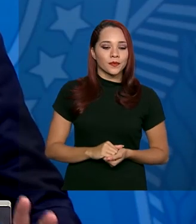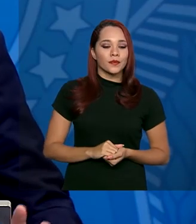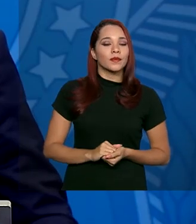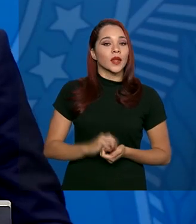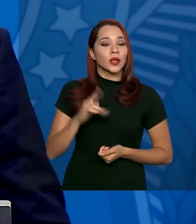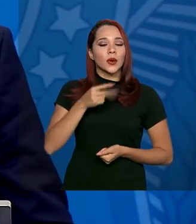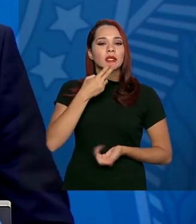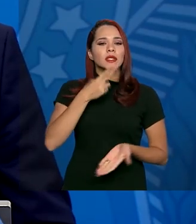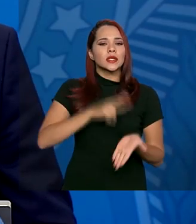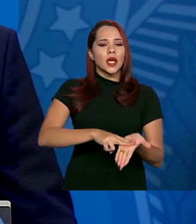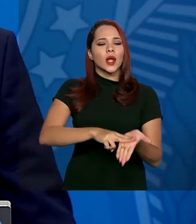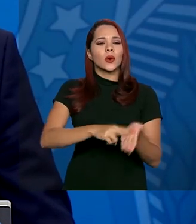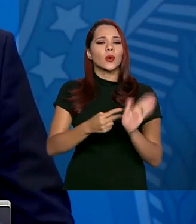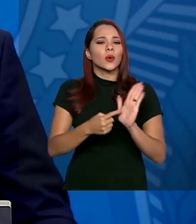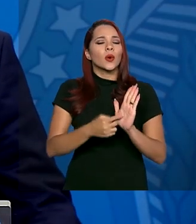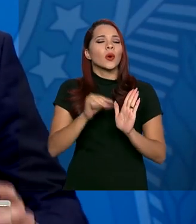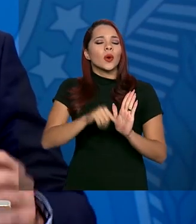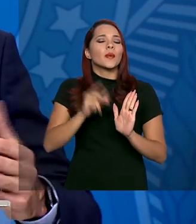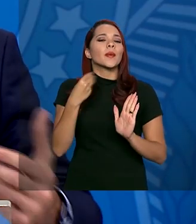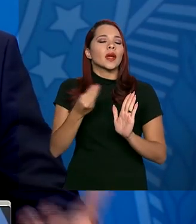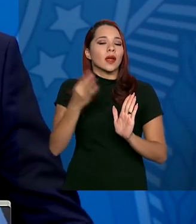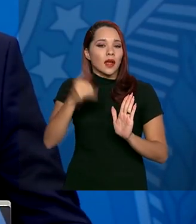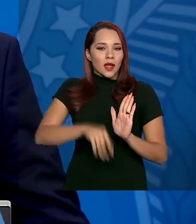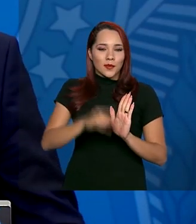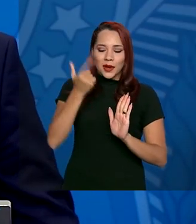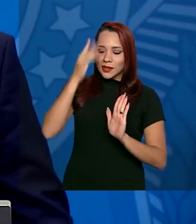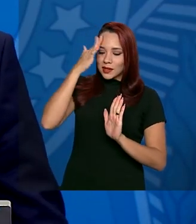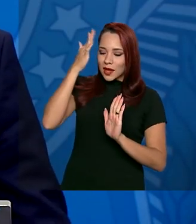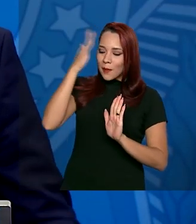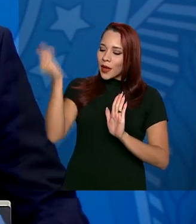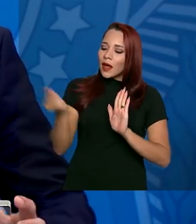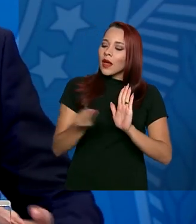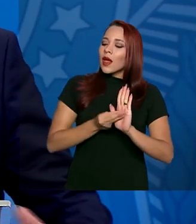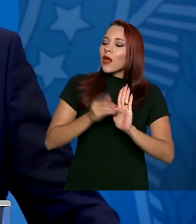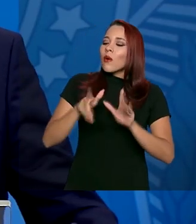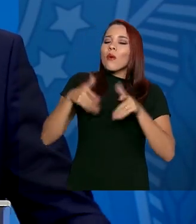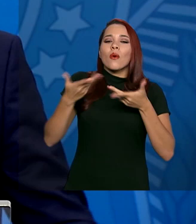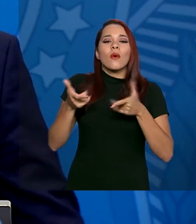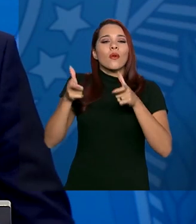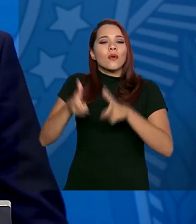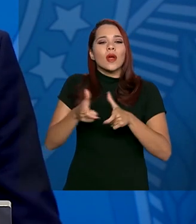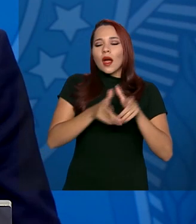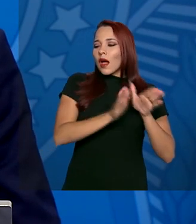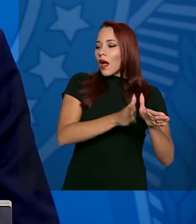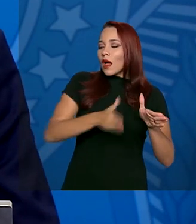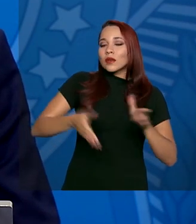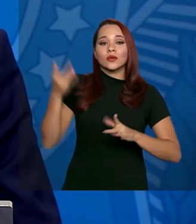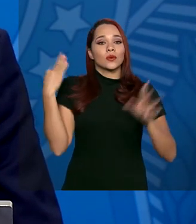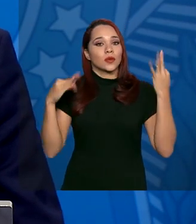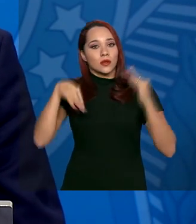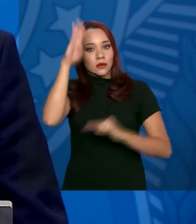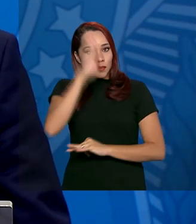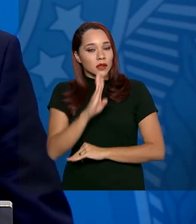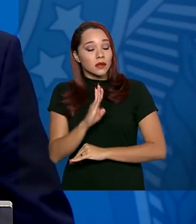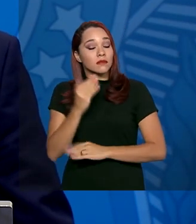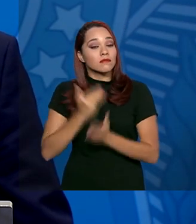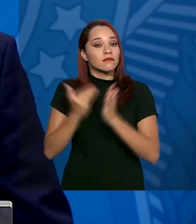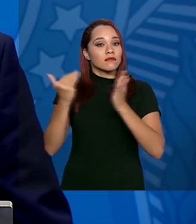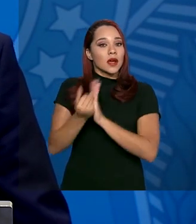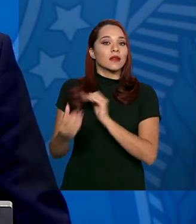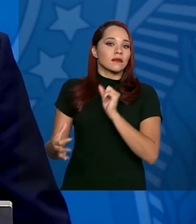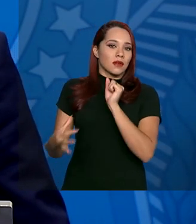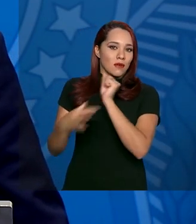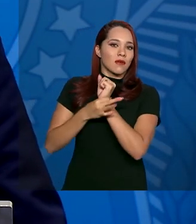Esse selo vai servir para que a gente possa fazer esse reconhecimento em vários segmentos do turismo no Brasil, dando mais